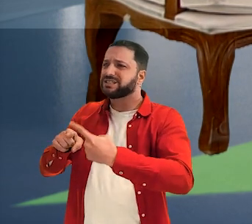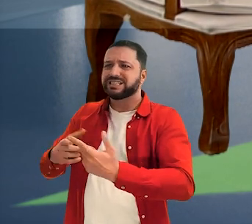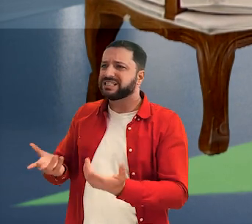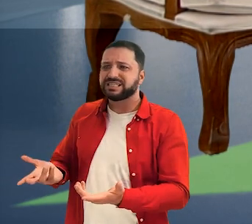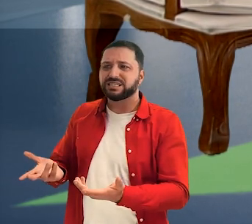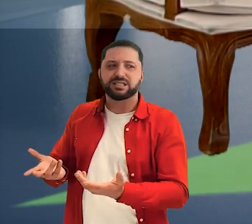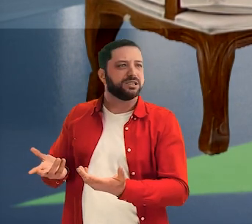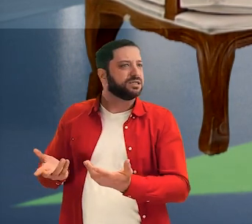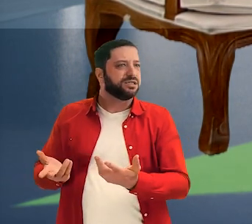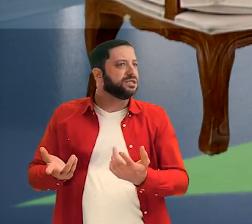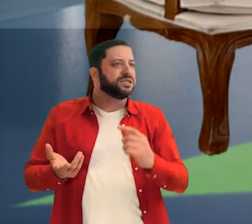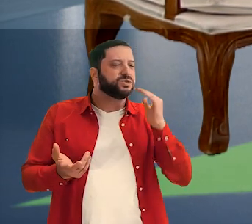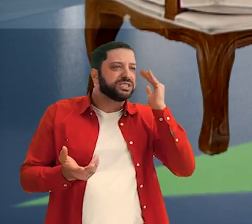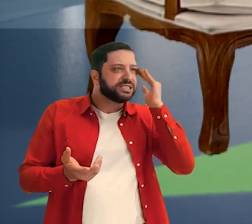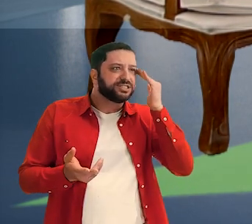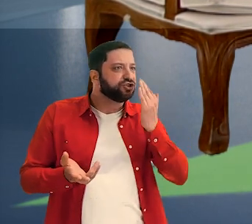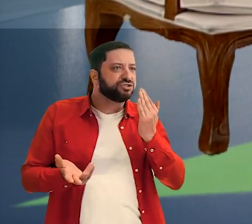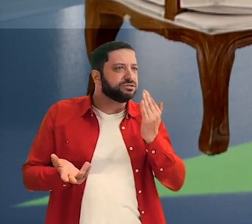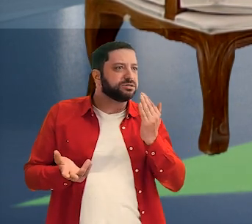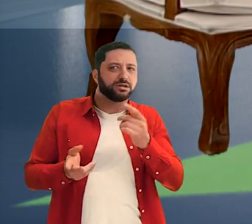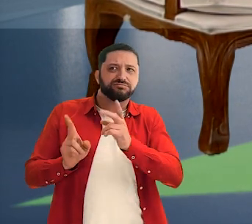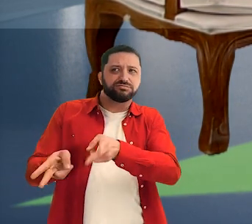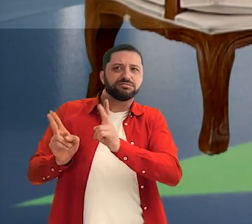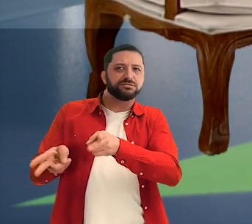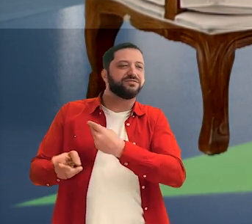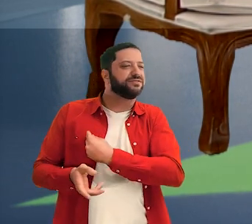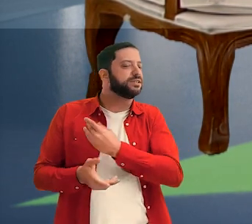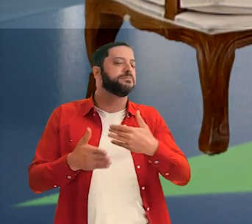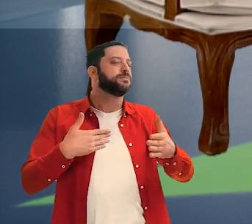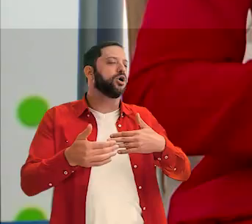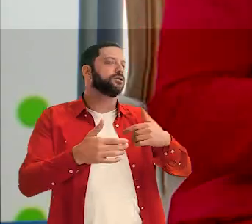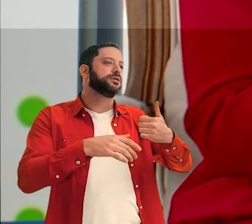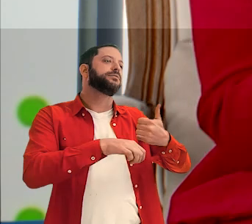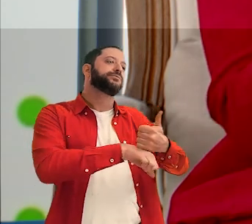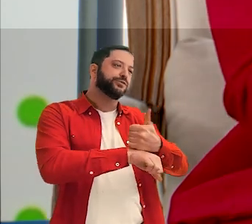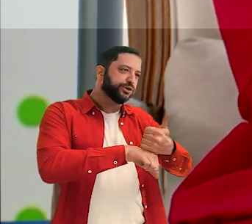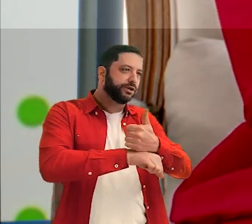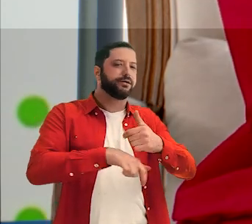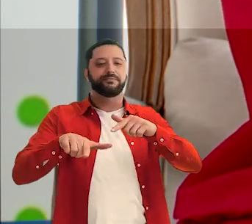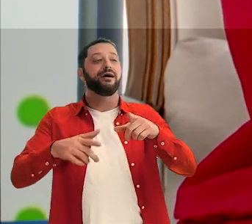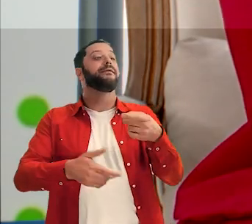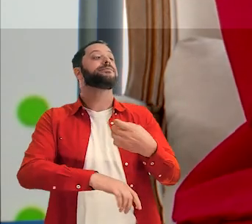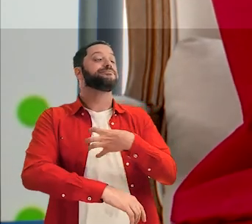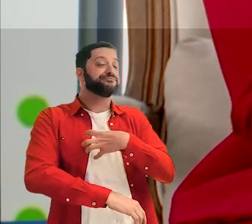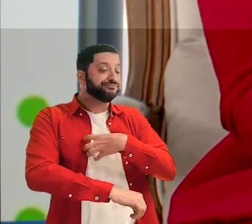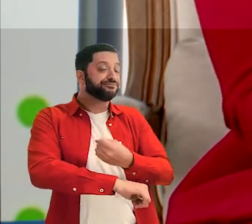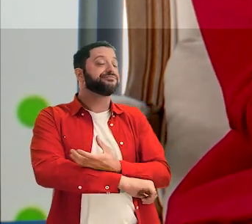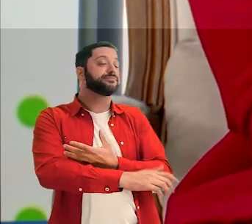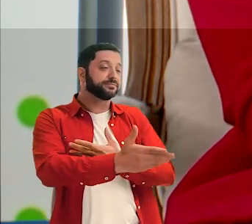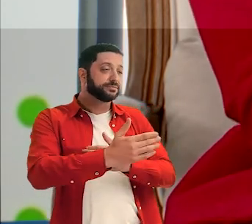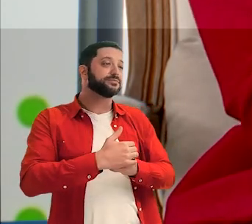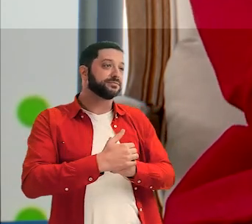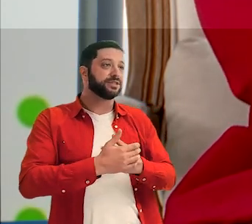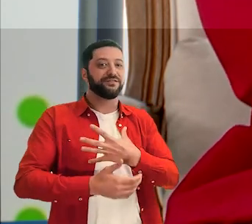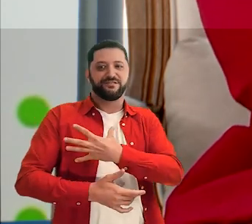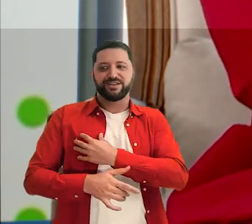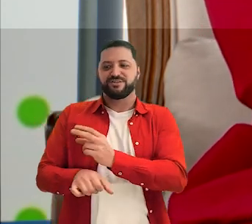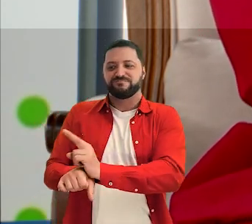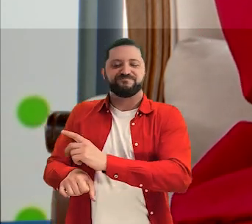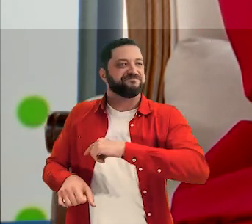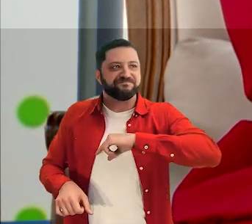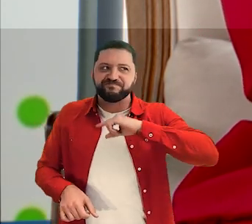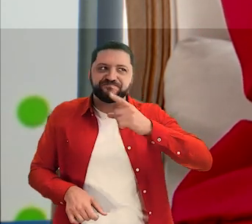mas na vida pessoal, na vida familiar, em todas as áreas da vida, né? Emocional, com a criação dos filhos,